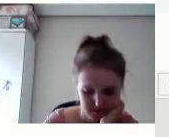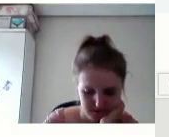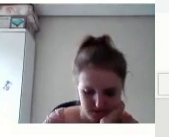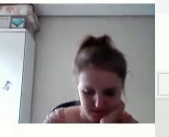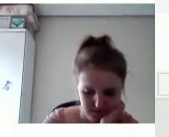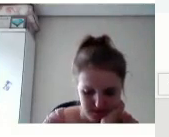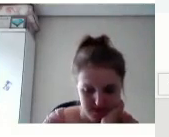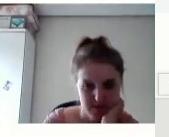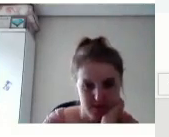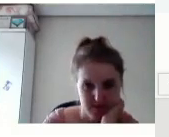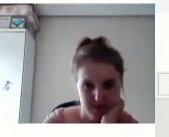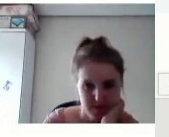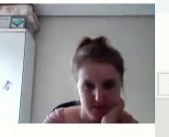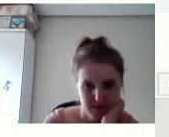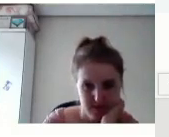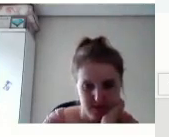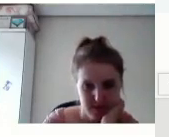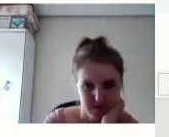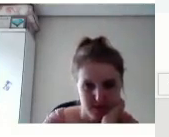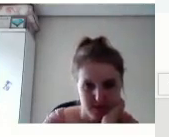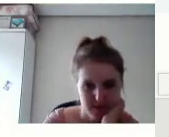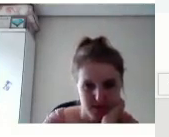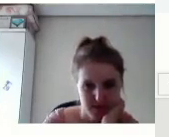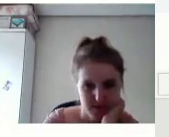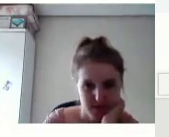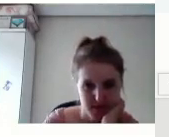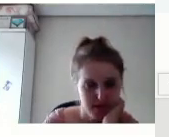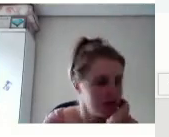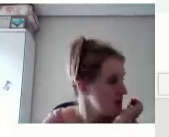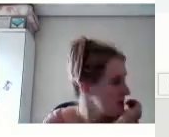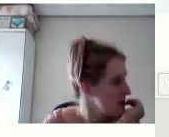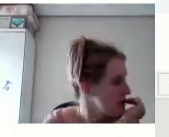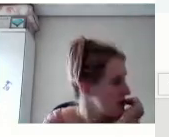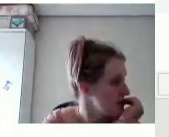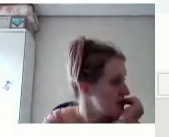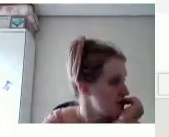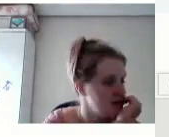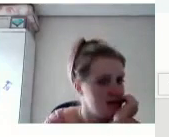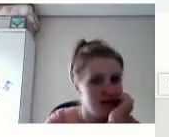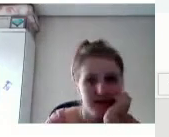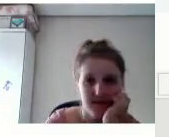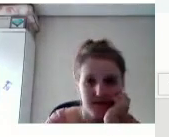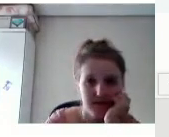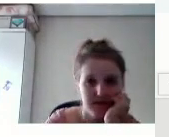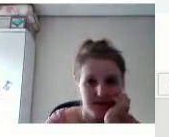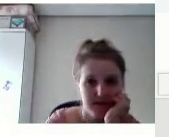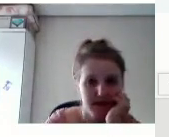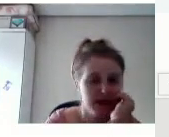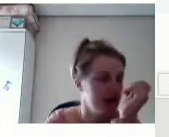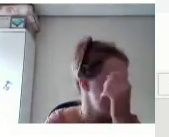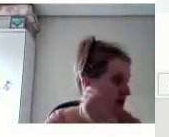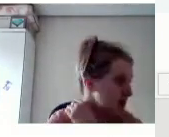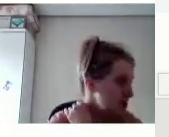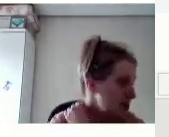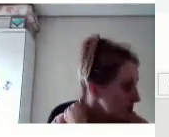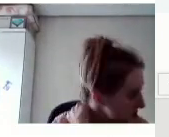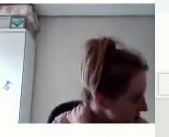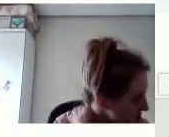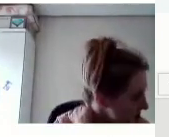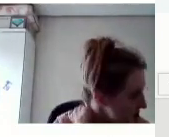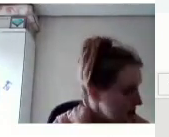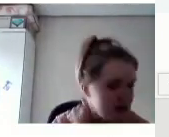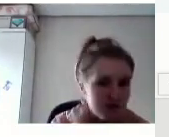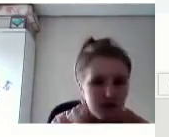Schrödinger para a função psi-estrela, né? Se eu olhar o que está aqui, o que eu obtive como equação de Euler-Lagrange